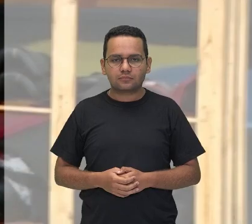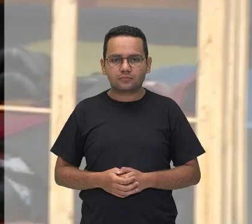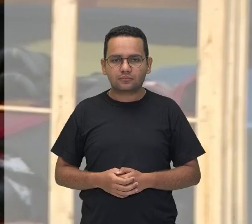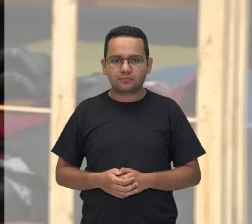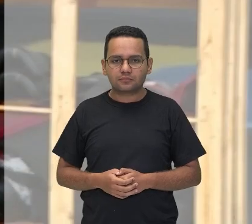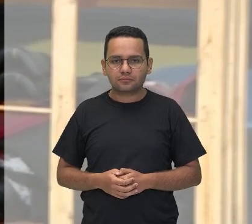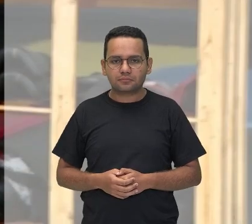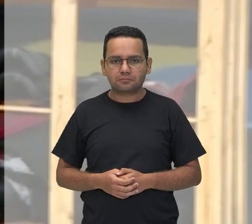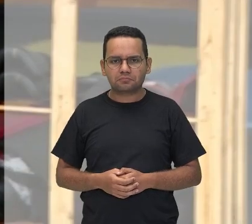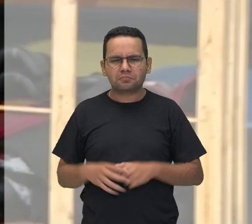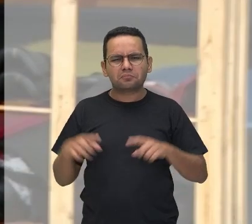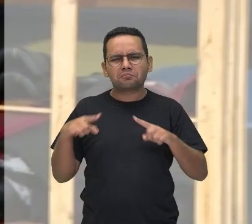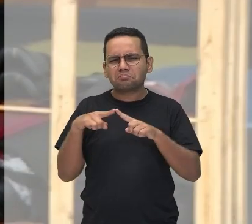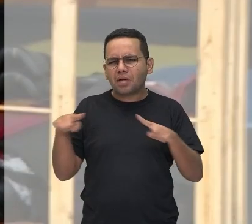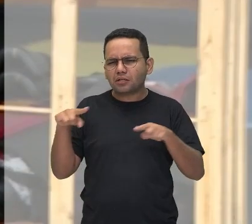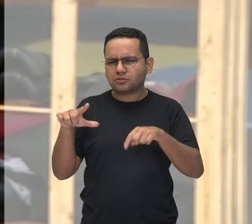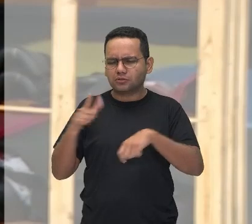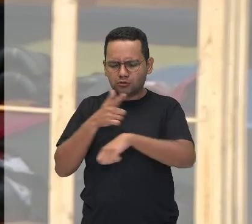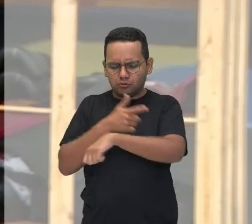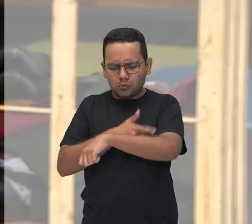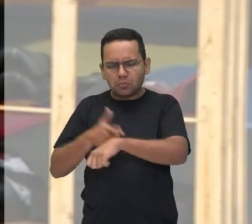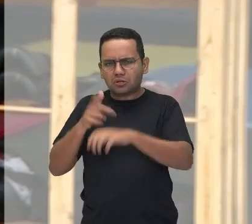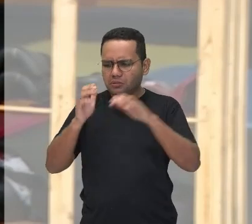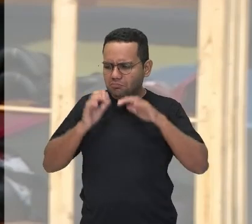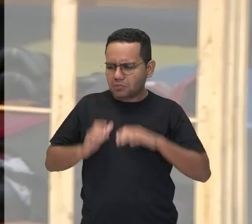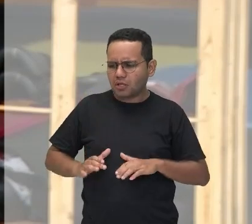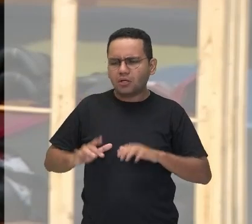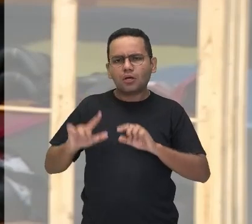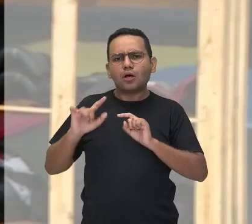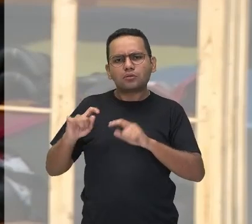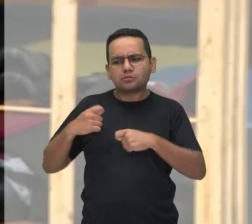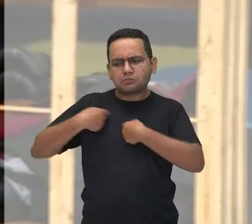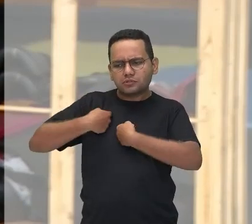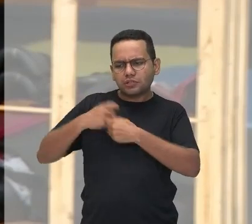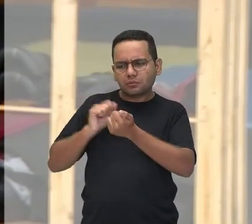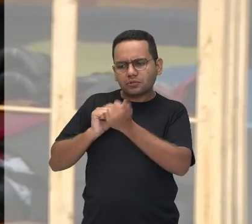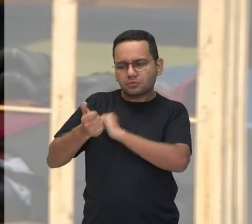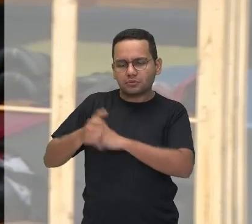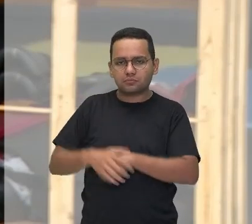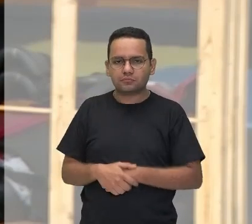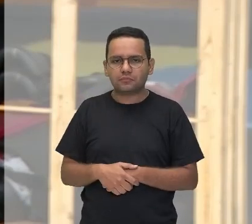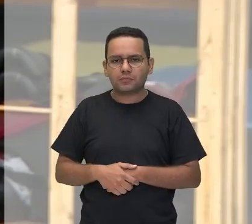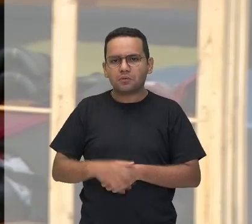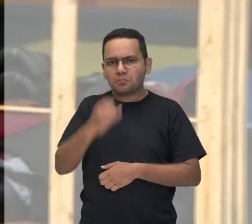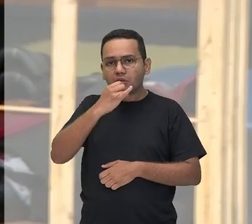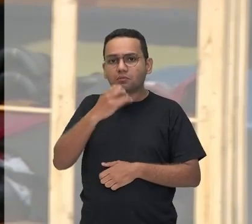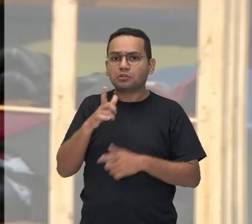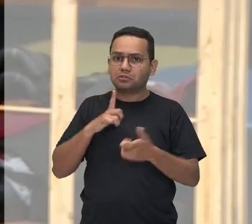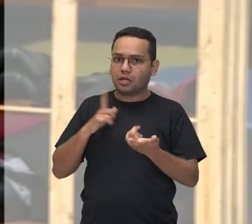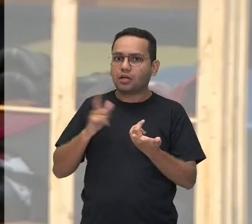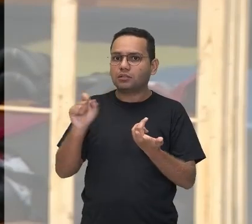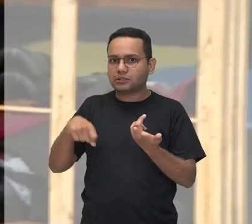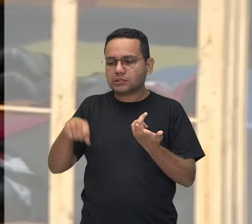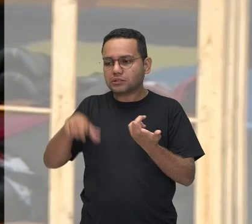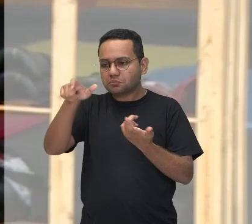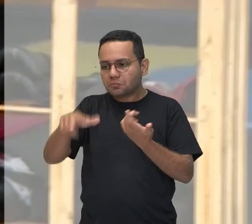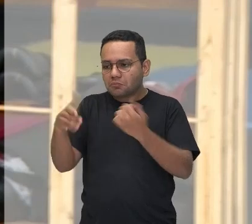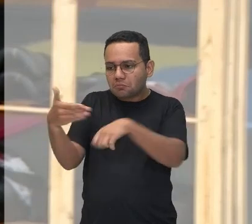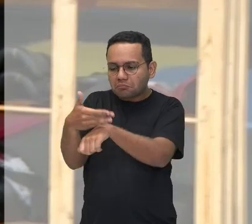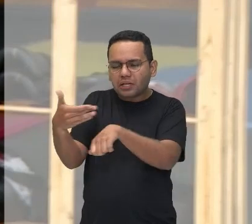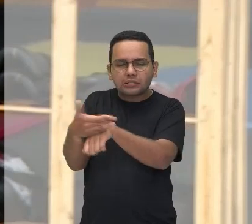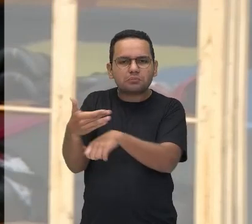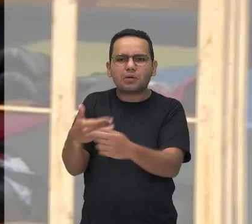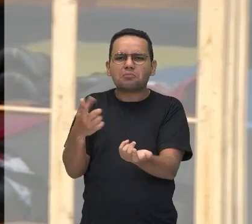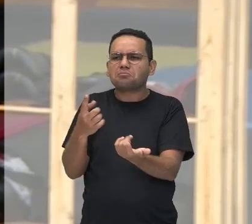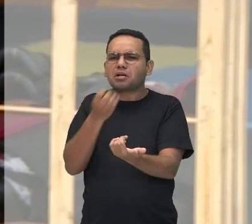A respeito da disciplina que o esporte traz, né? Tem um aluno que era indisciplinado, tanto em casa quanto no